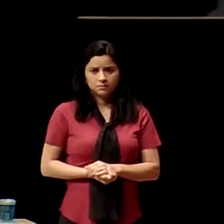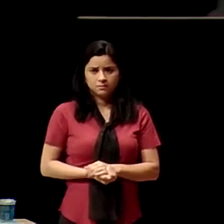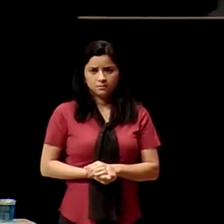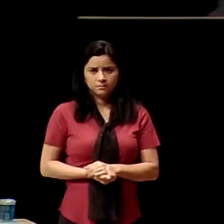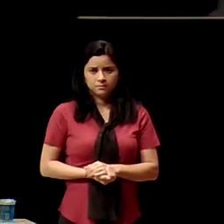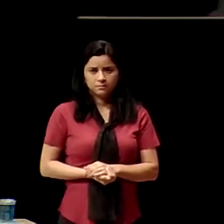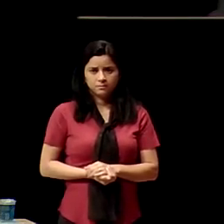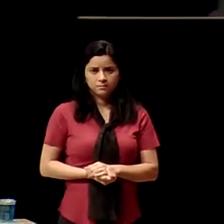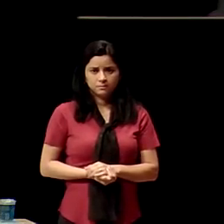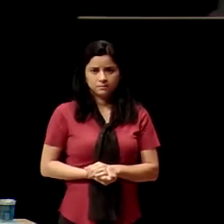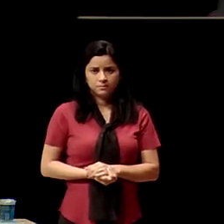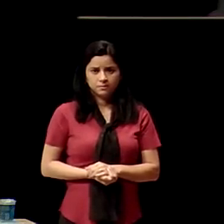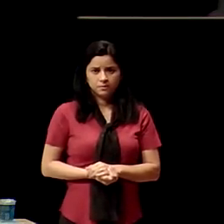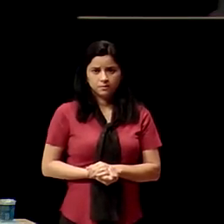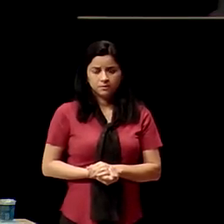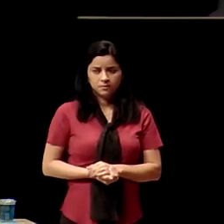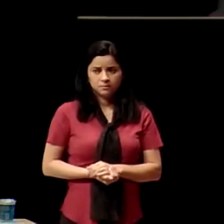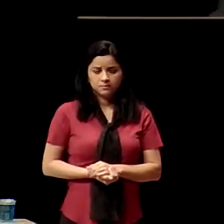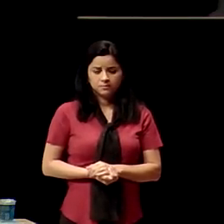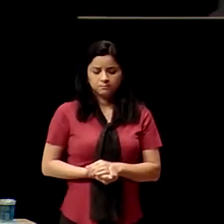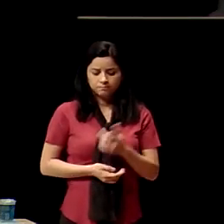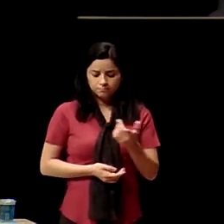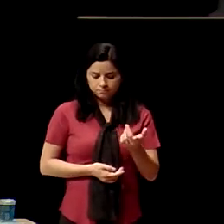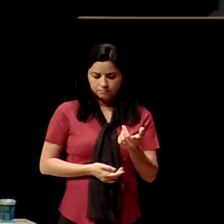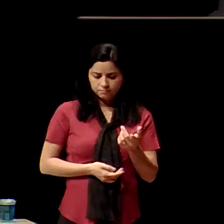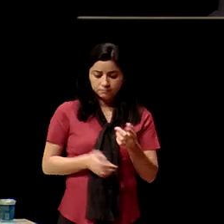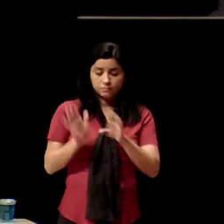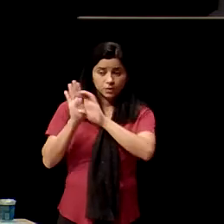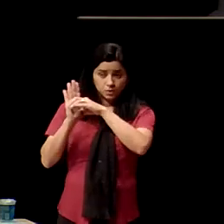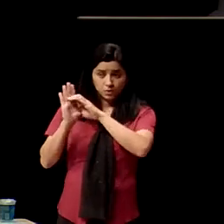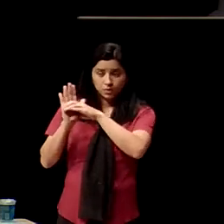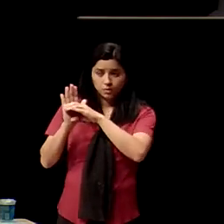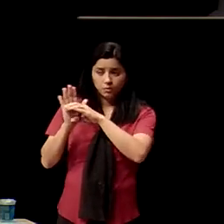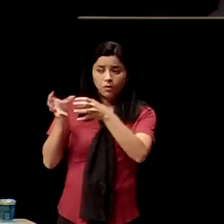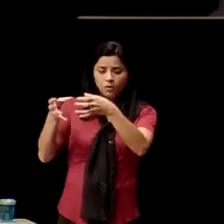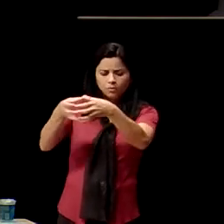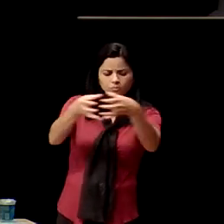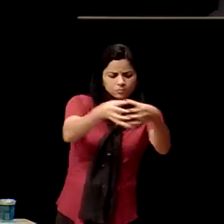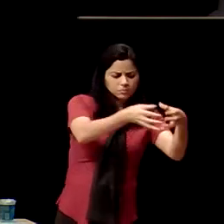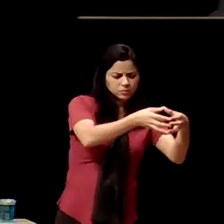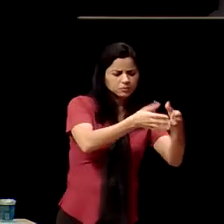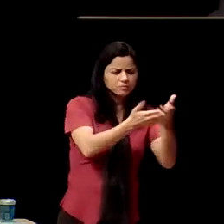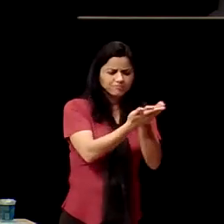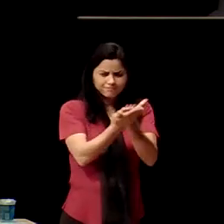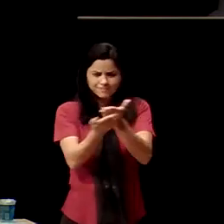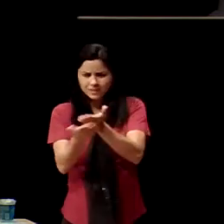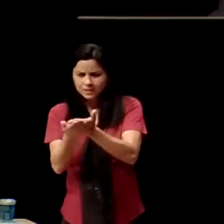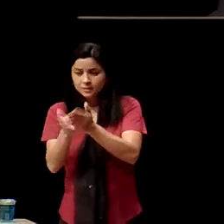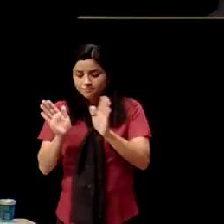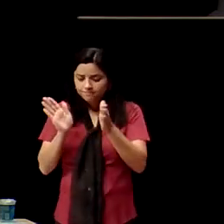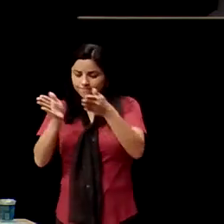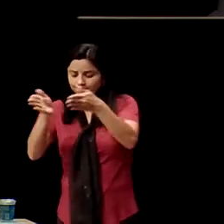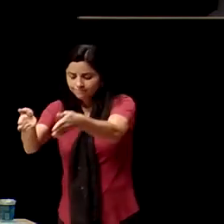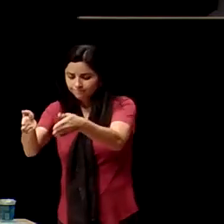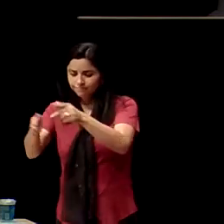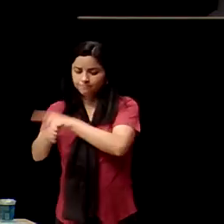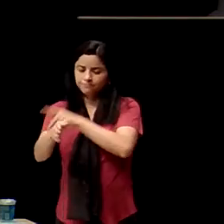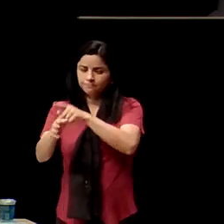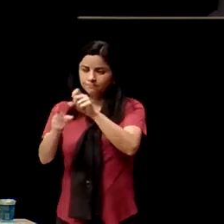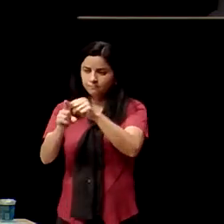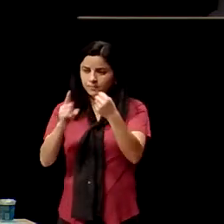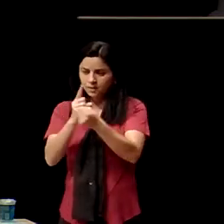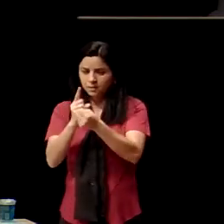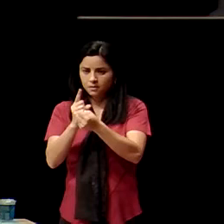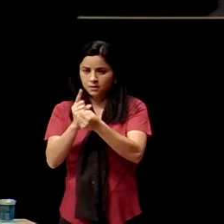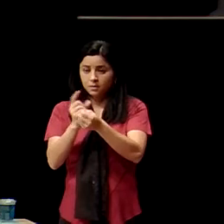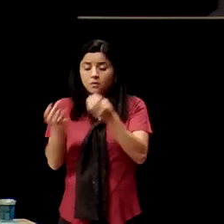as an intellectual system. Que os conceitos, os grupos de estudos no que tange a pedagogia social como um